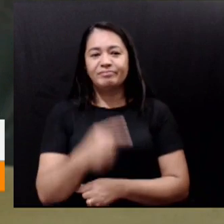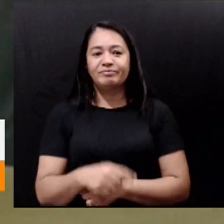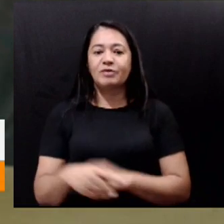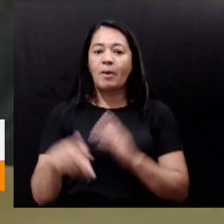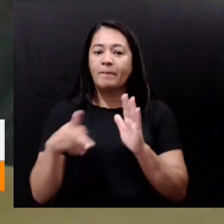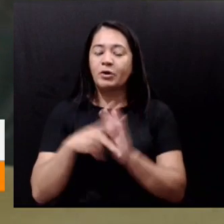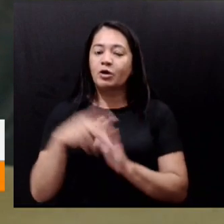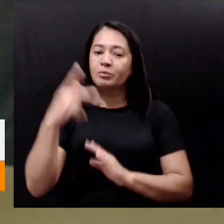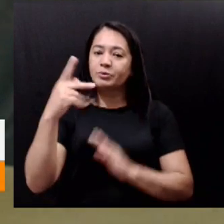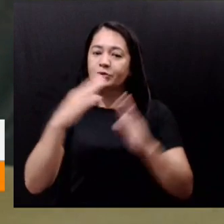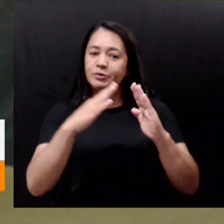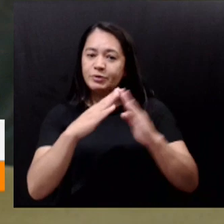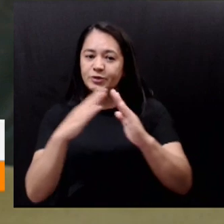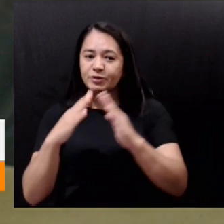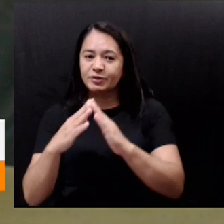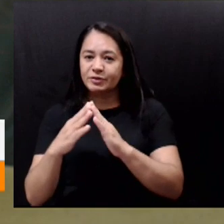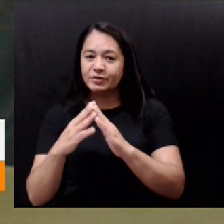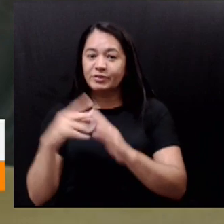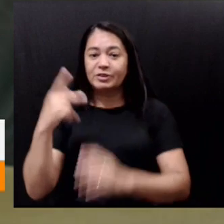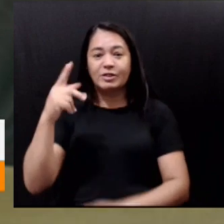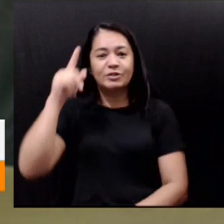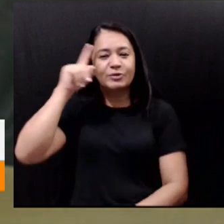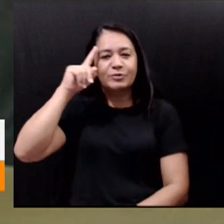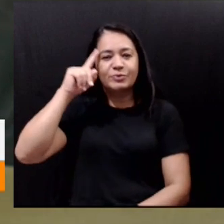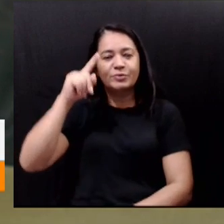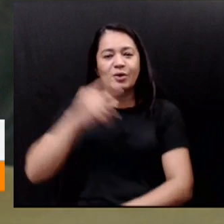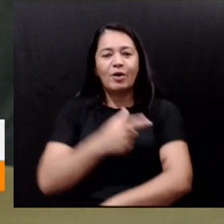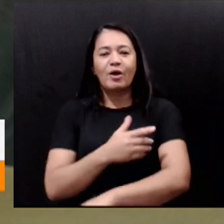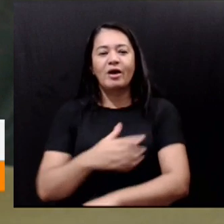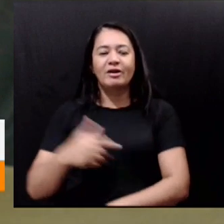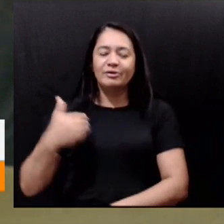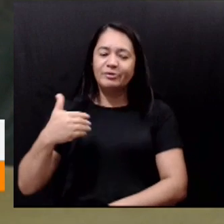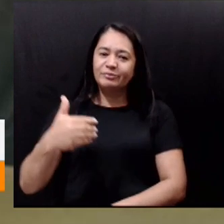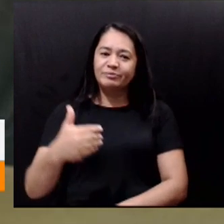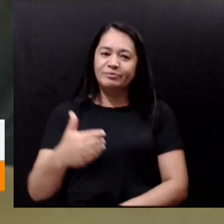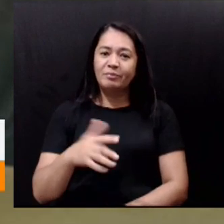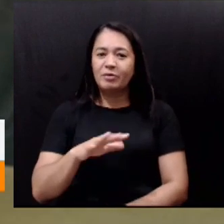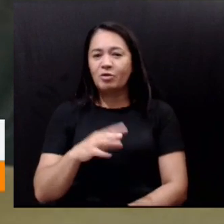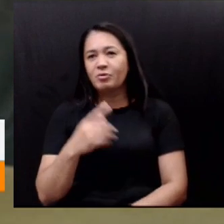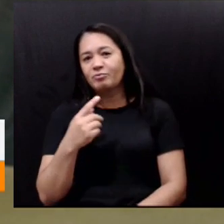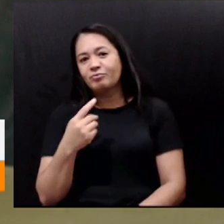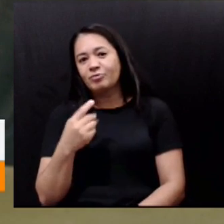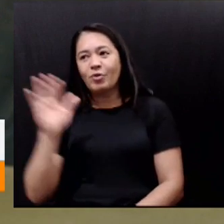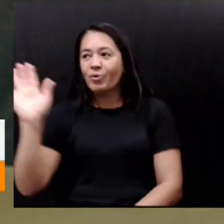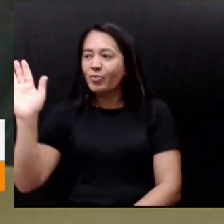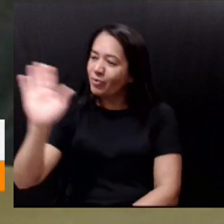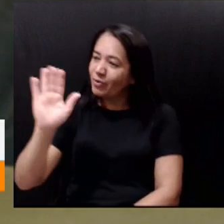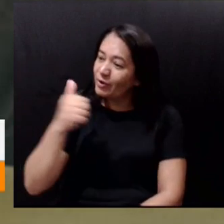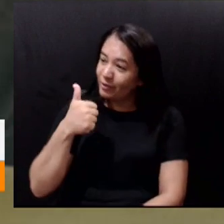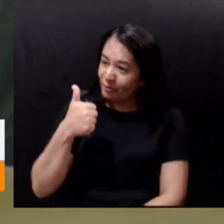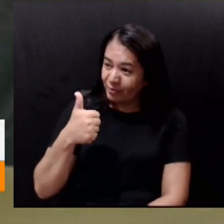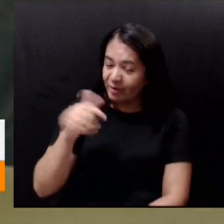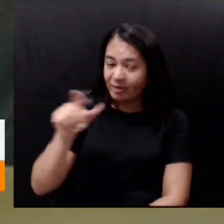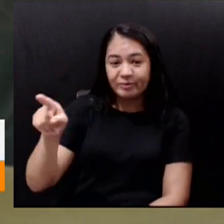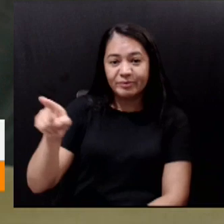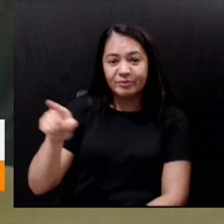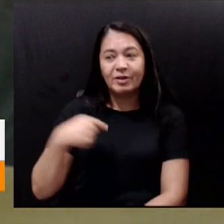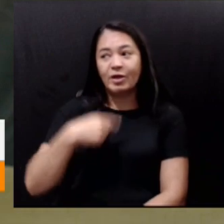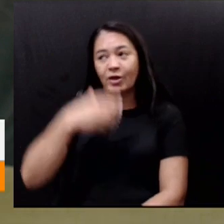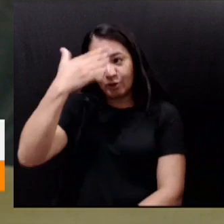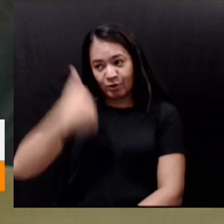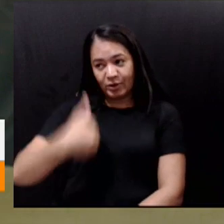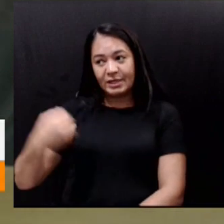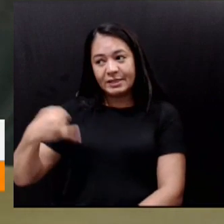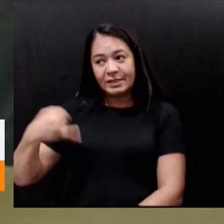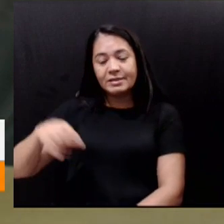seu planejamento diário, né? Pelo menos nem que seja para dizer um oi, tudo bem com você, estou aqui se você precisar, conte